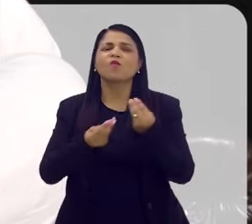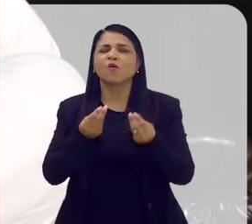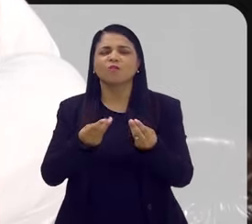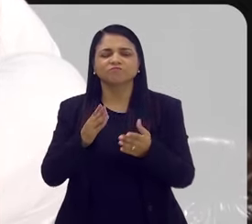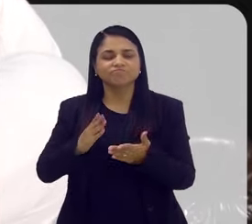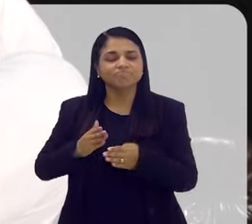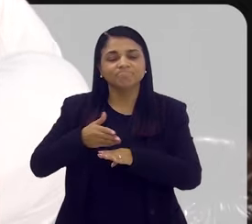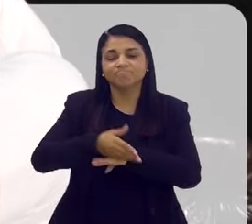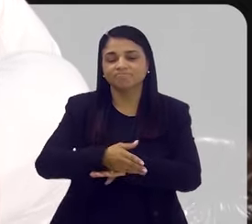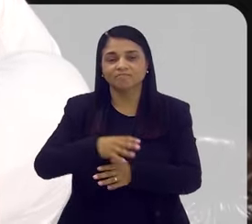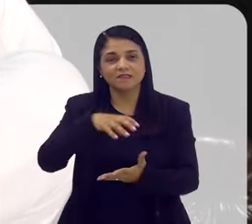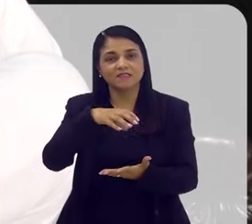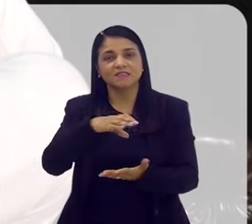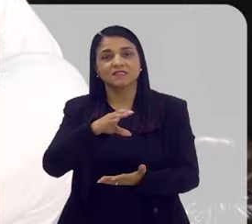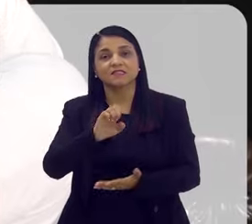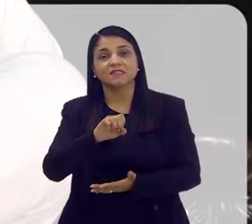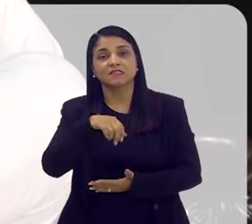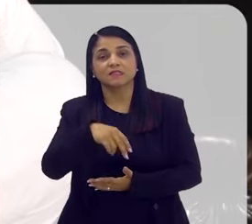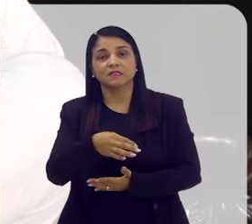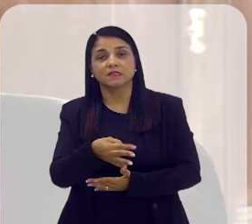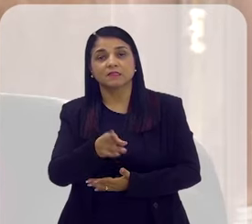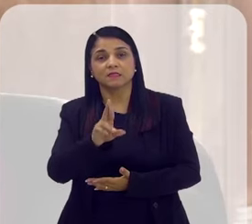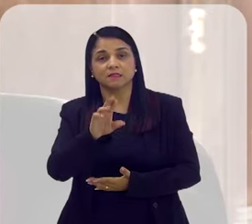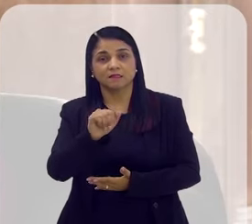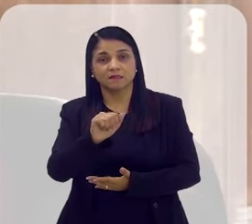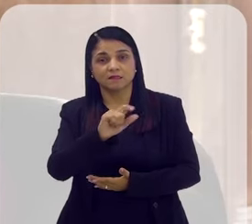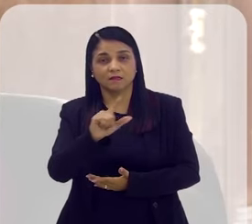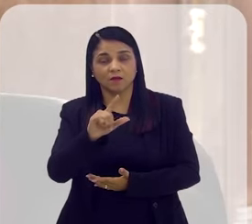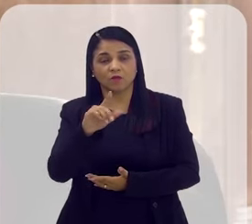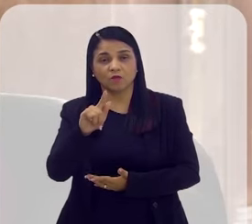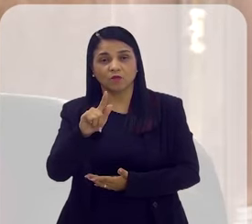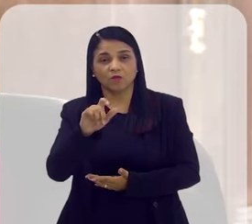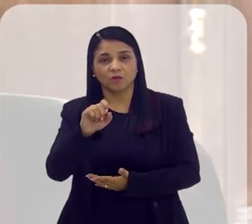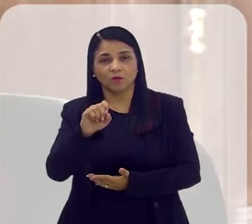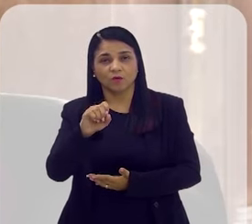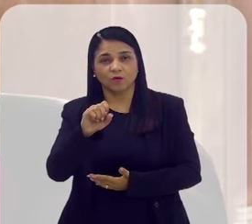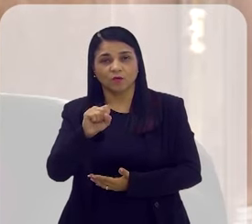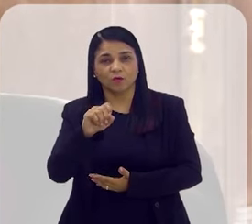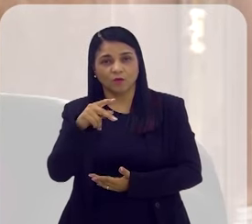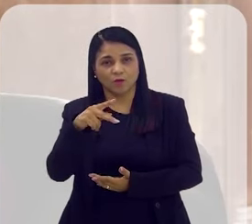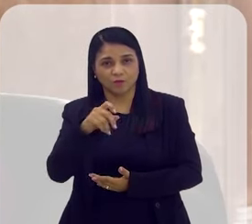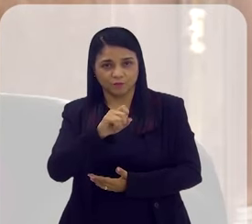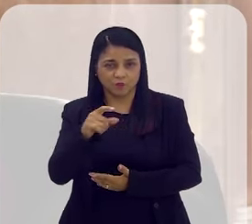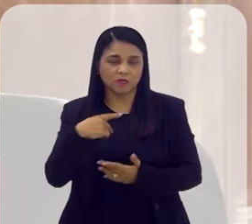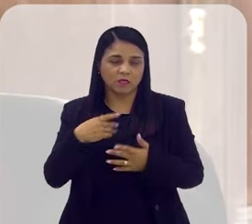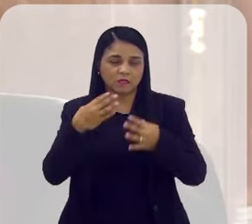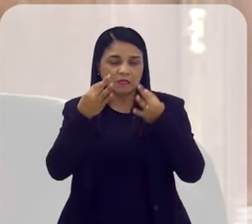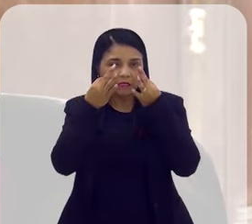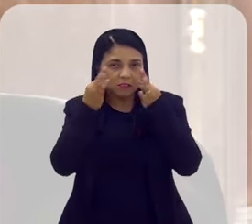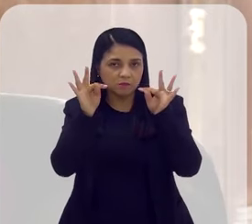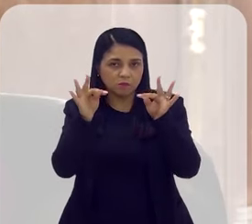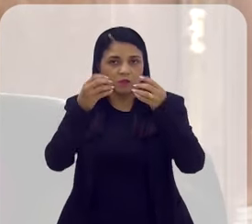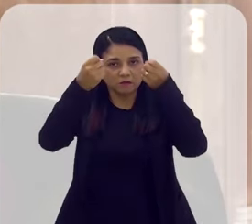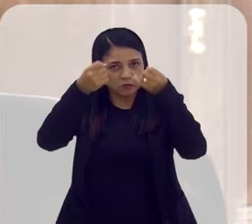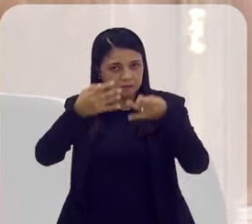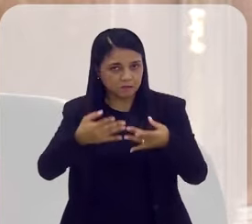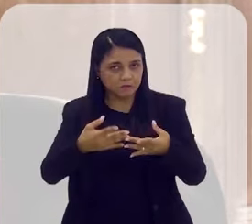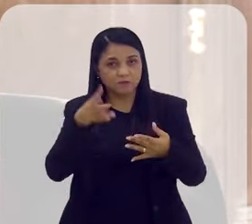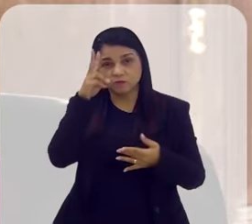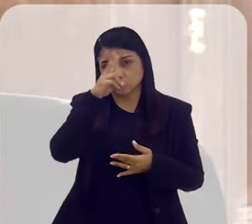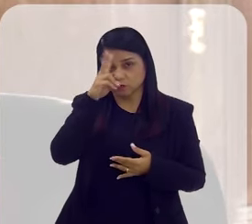foi essa tua entrada na Central Gospel? Então, eu tenho que voltar um pouquinho, né, claro, para falar do meu